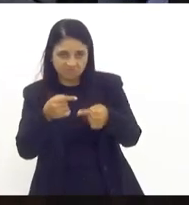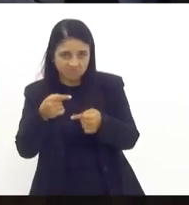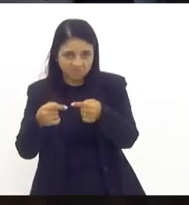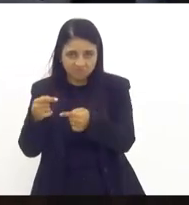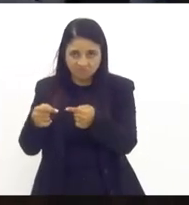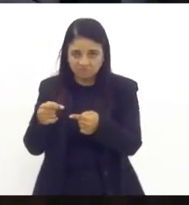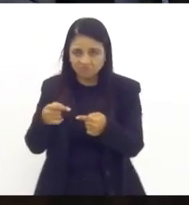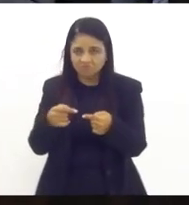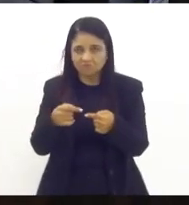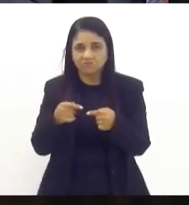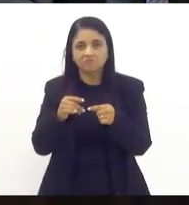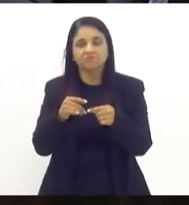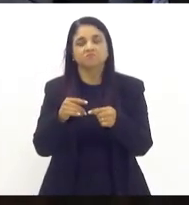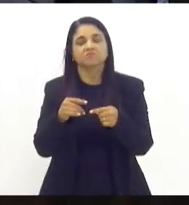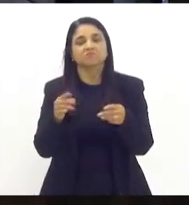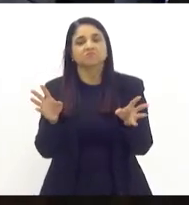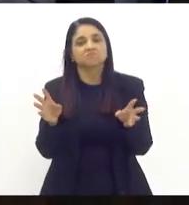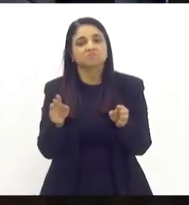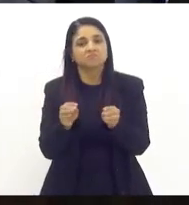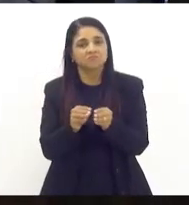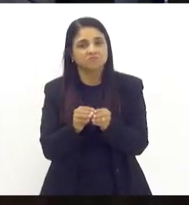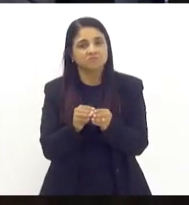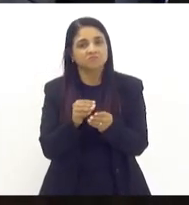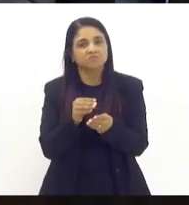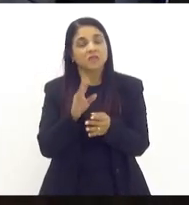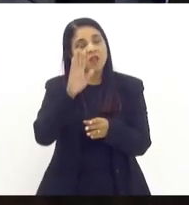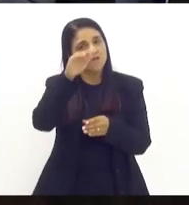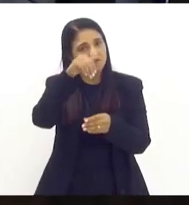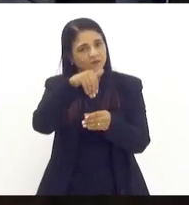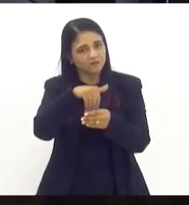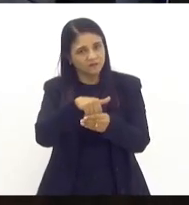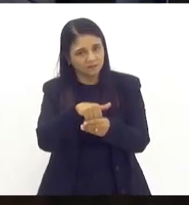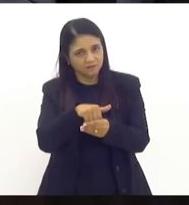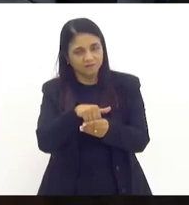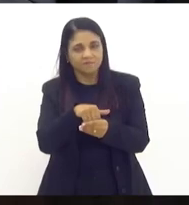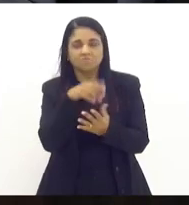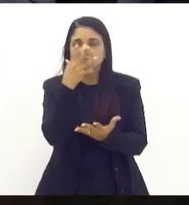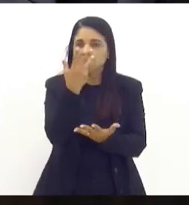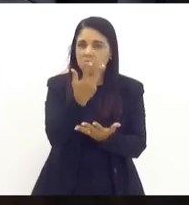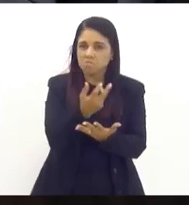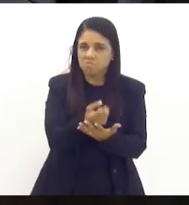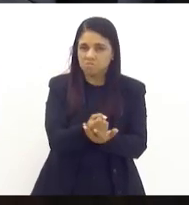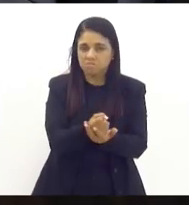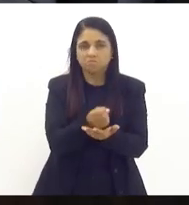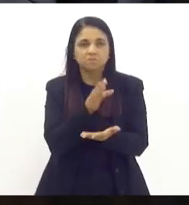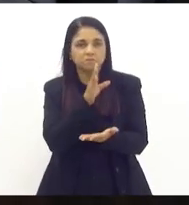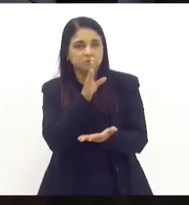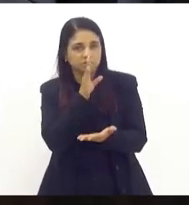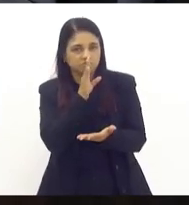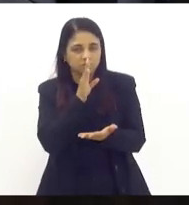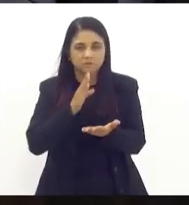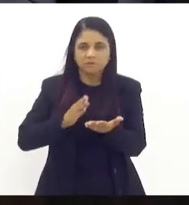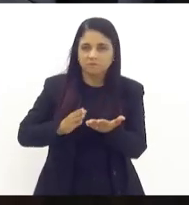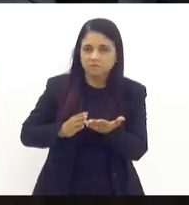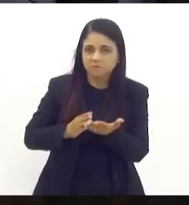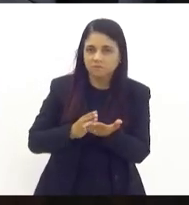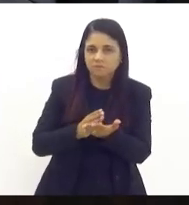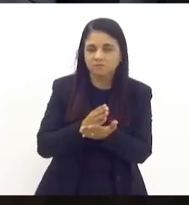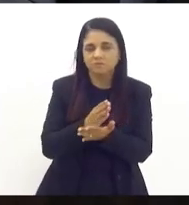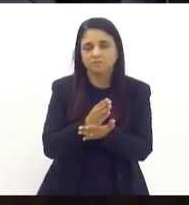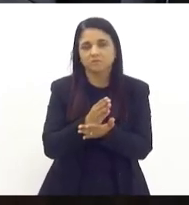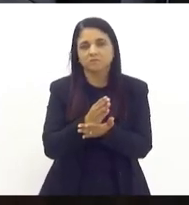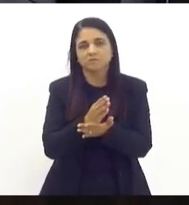discutir encerrado a discussão em votação sou de cabro permanece Como estão